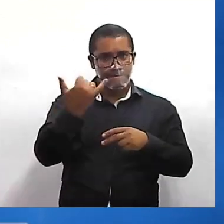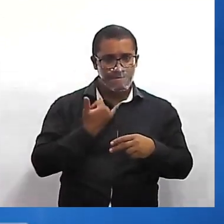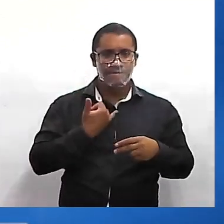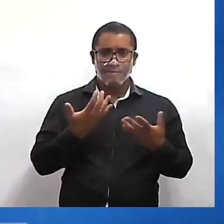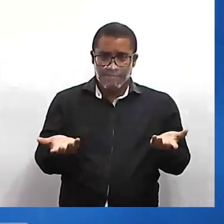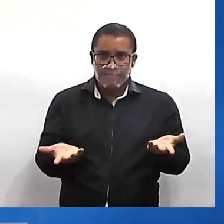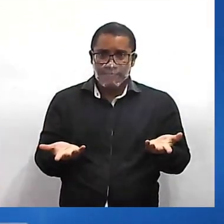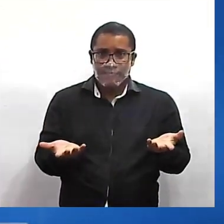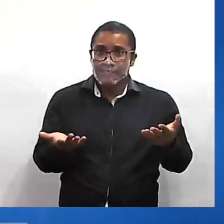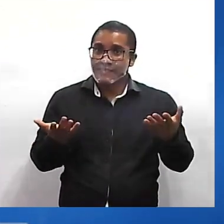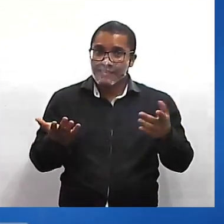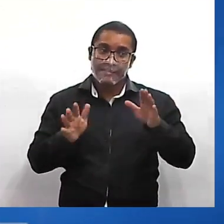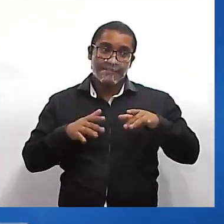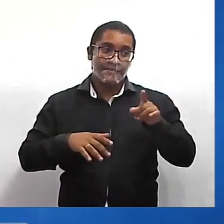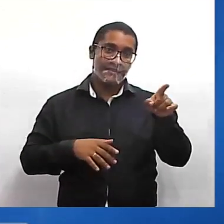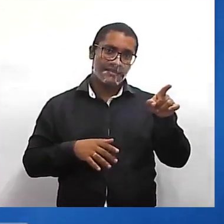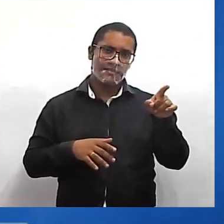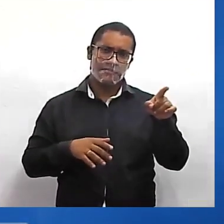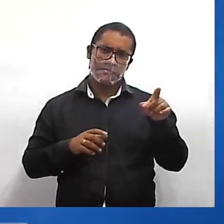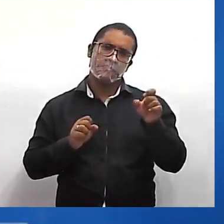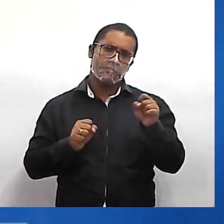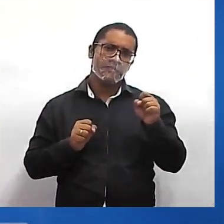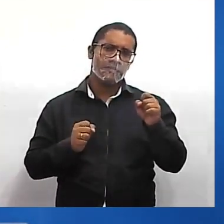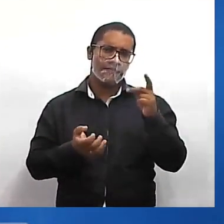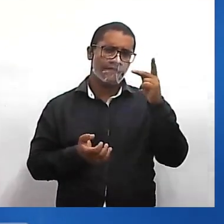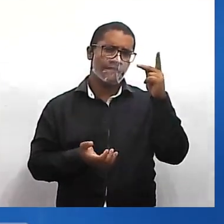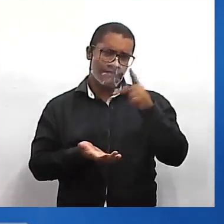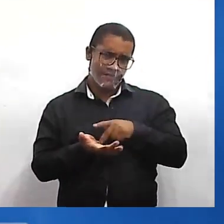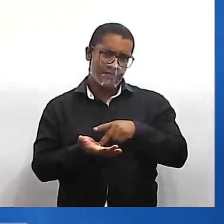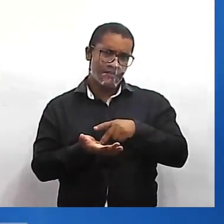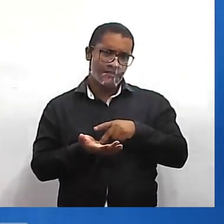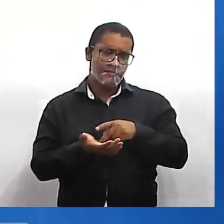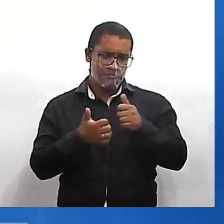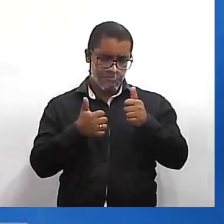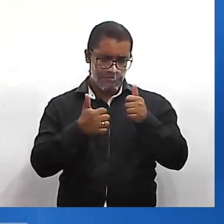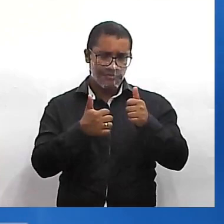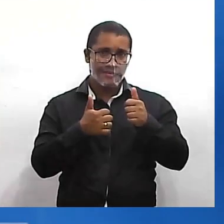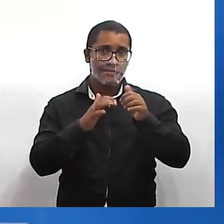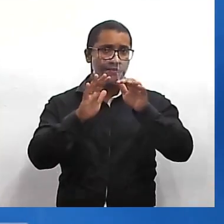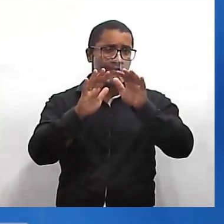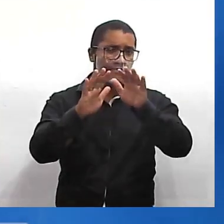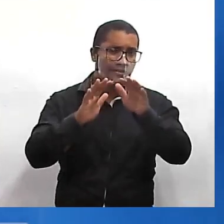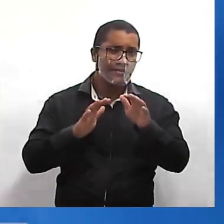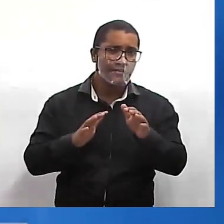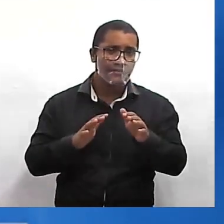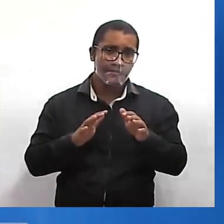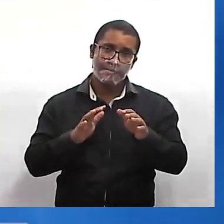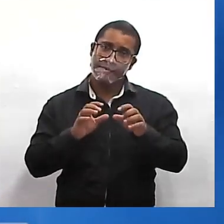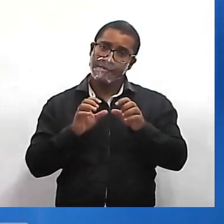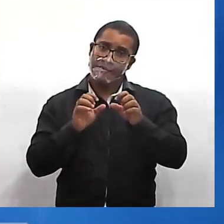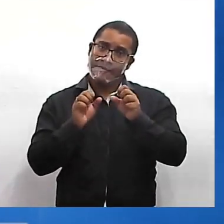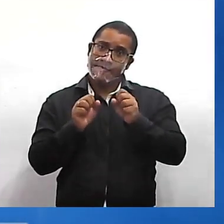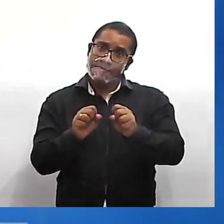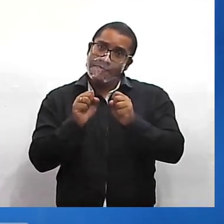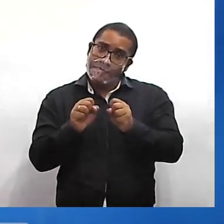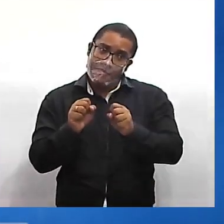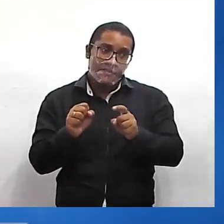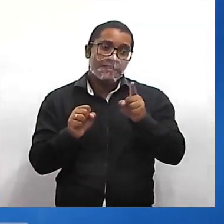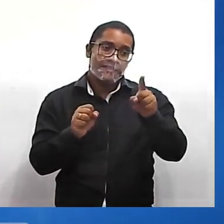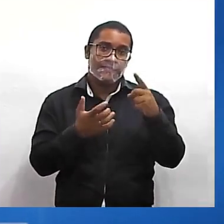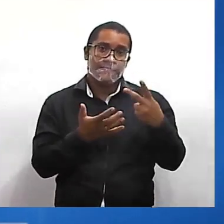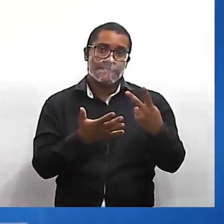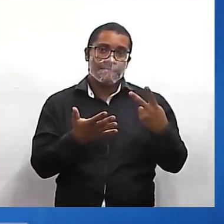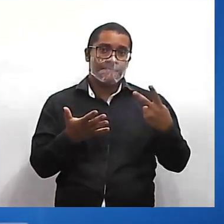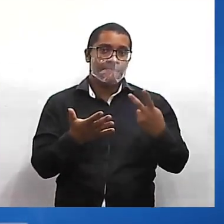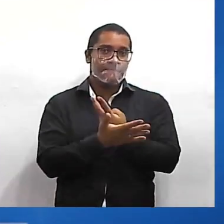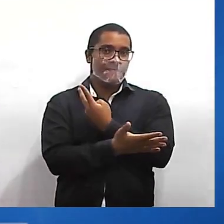verdadeira. Aquele colega, ele pode sim ter trazido a informação correta, tudo bem. Mas há também uma chance de a